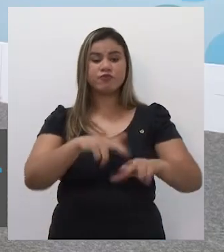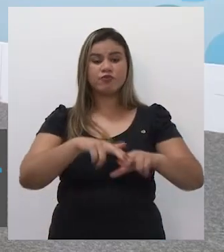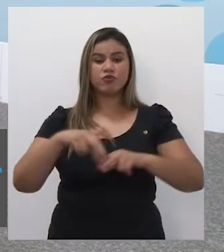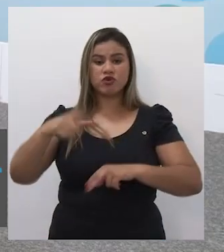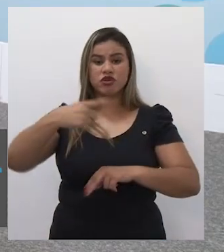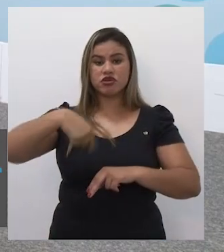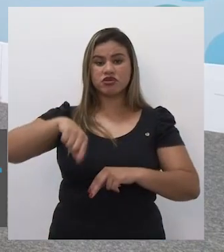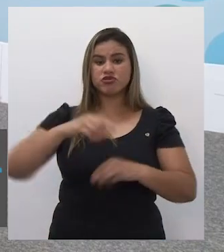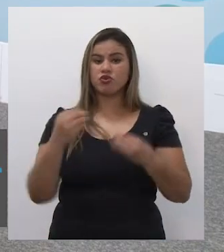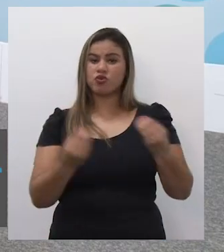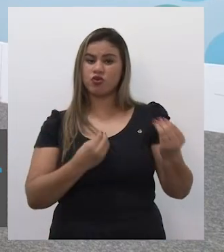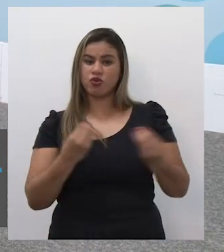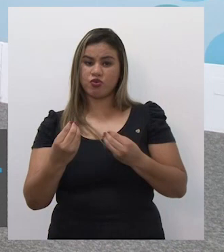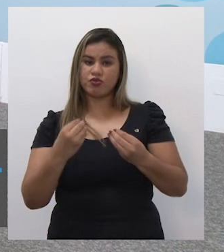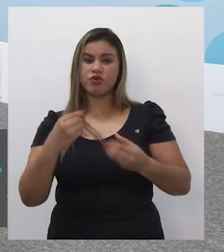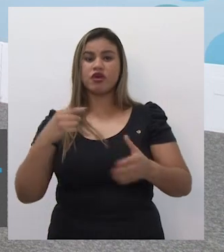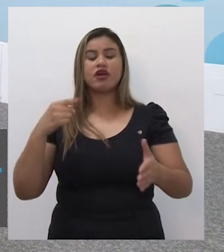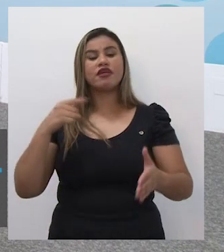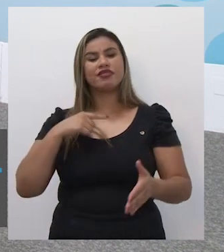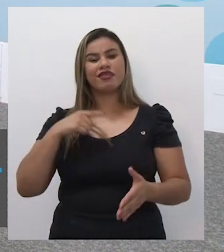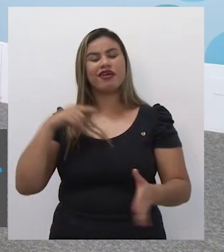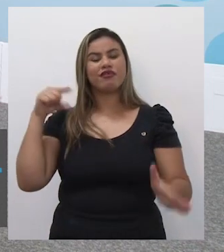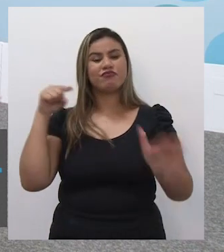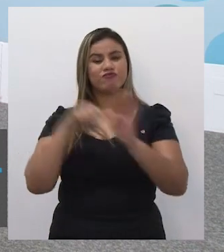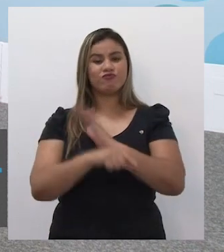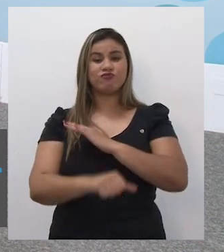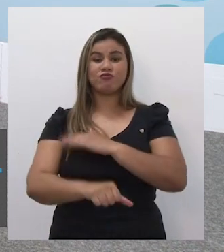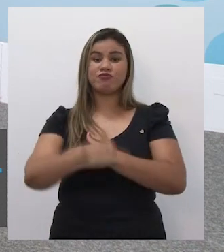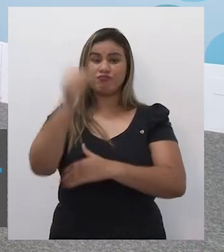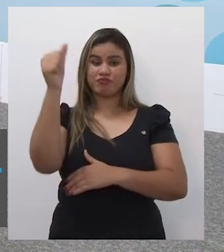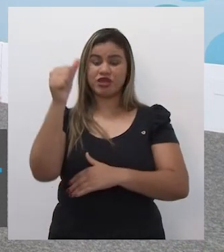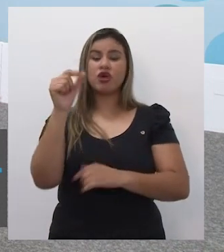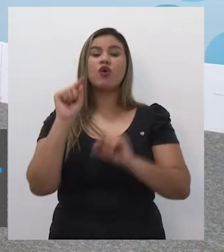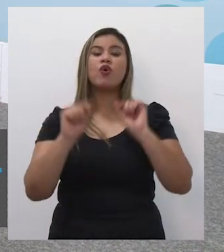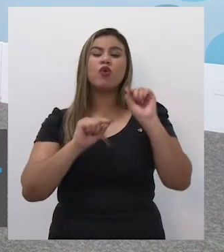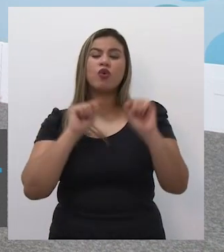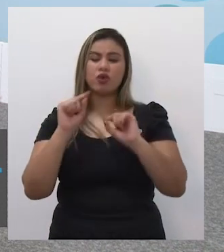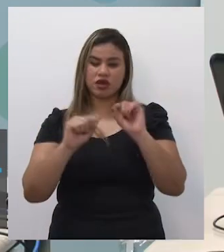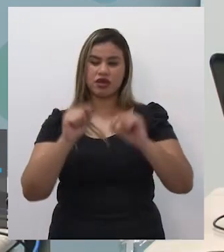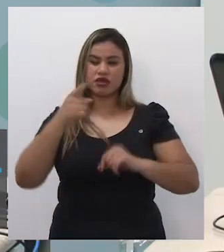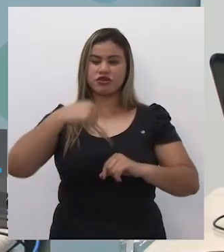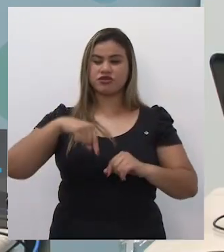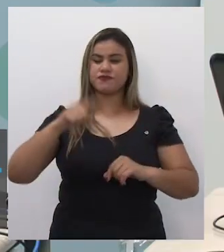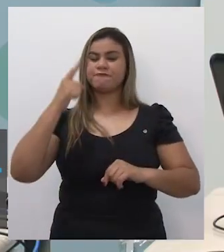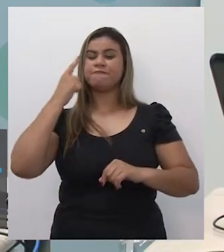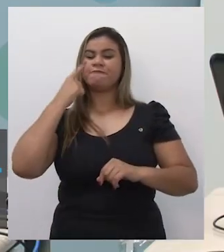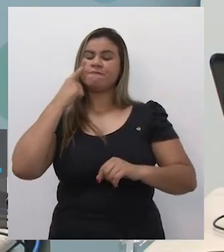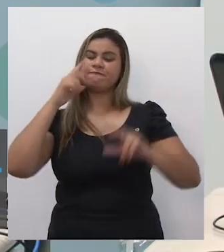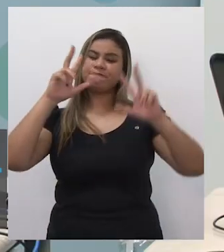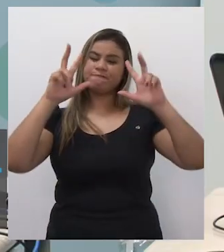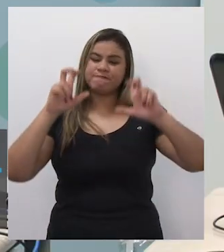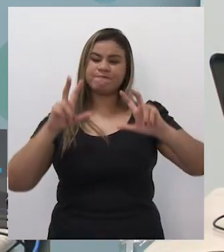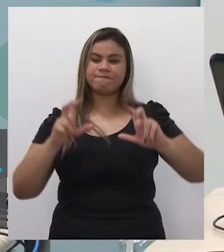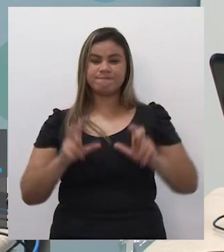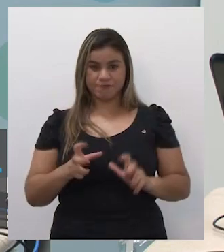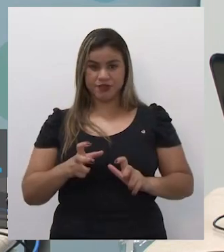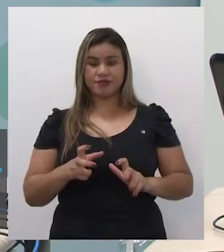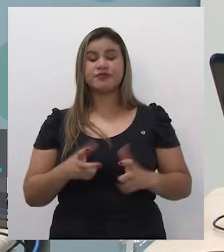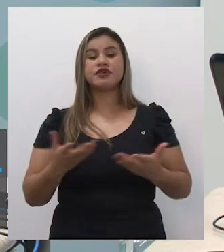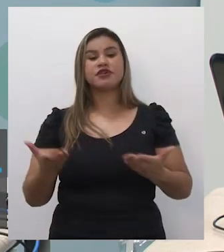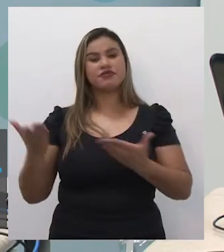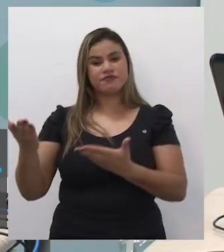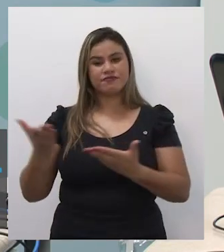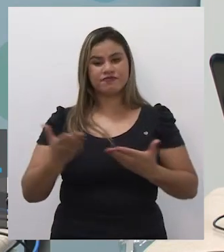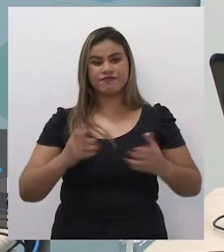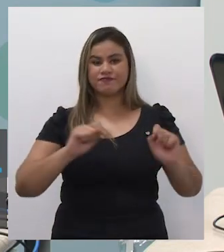nós queremos trazer uma primeira sensibilização, tá, para tratar um pouco, desenvolver esse tema. E aí eu gostaria de chamar o